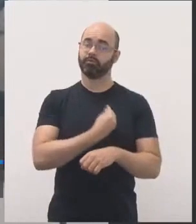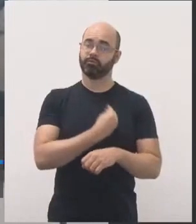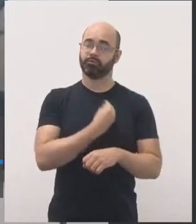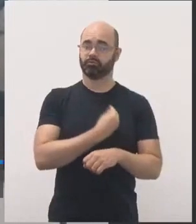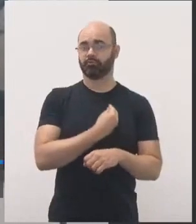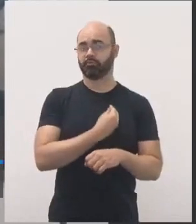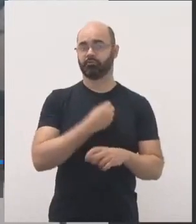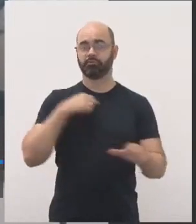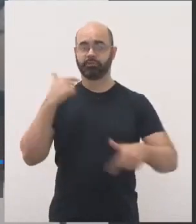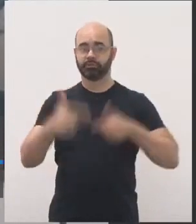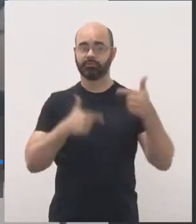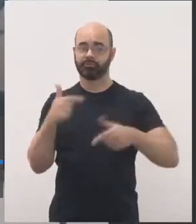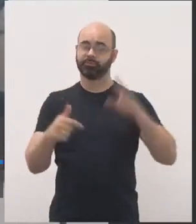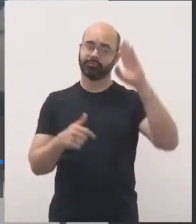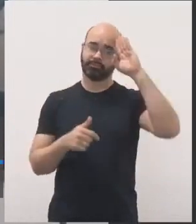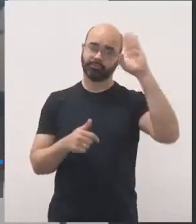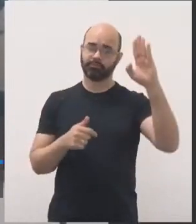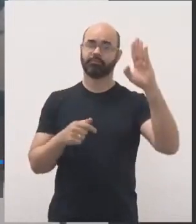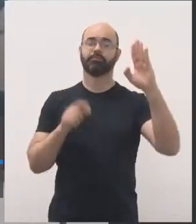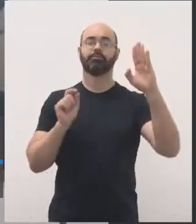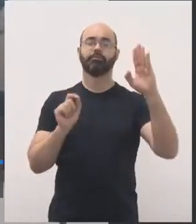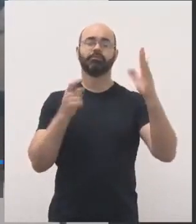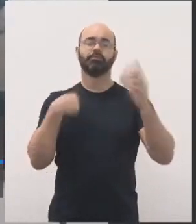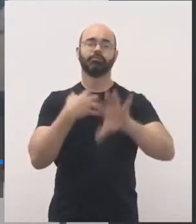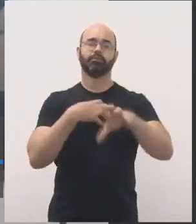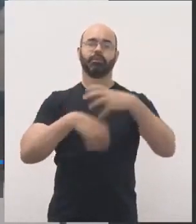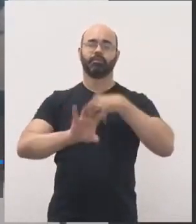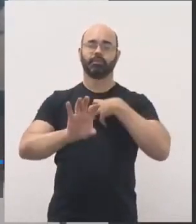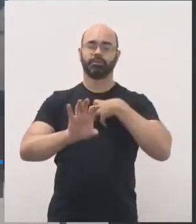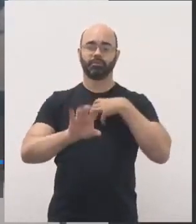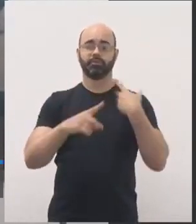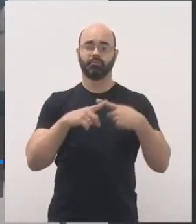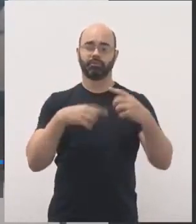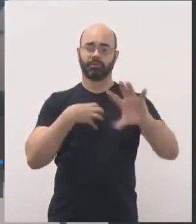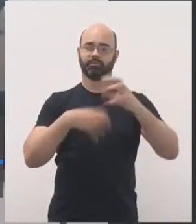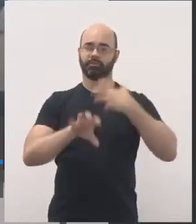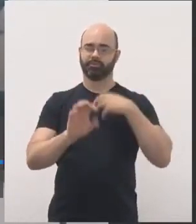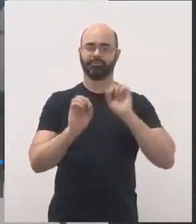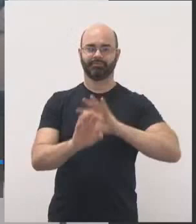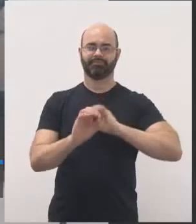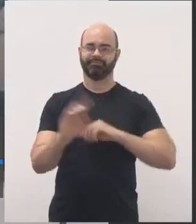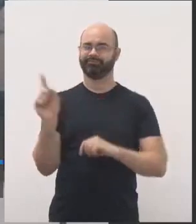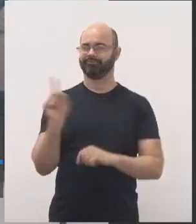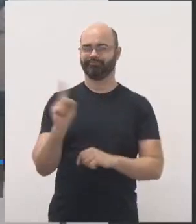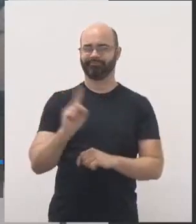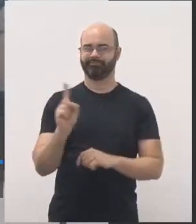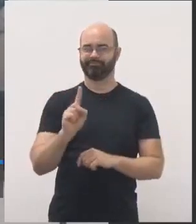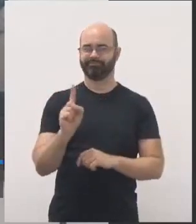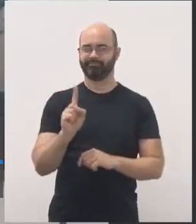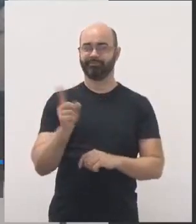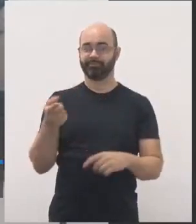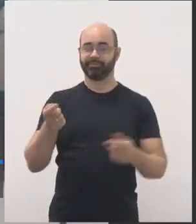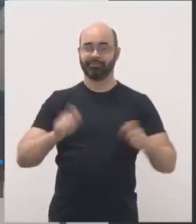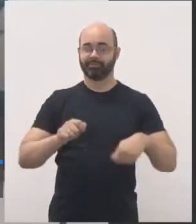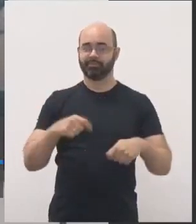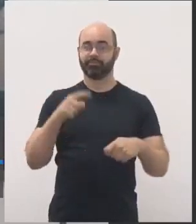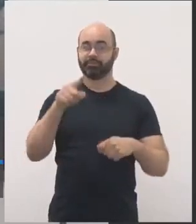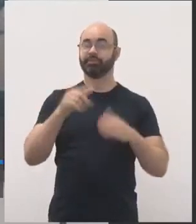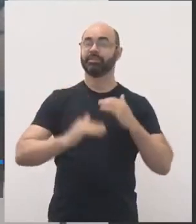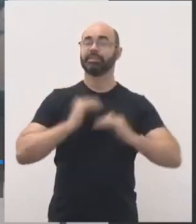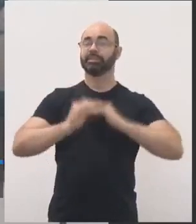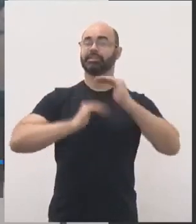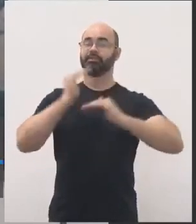mais caro ao ser humano, que é a empatia. Porque a empatia a gente não ensina. É uma capacidade, você desenvolve